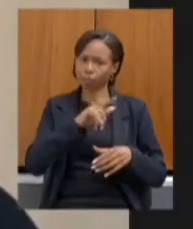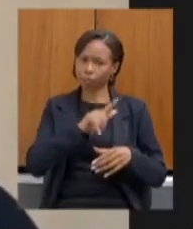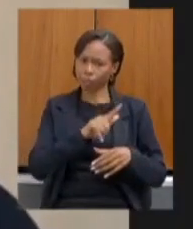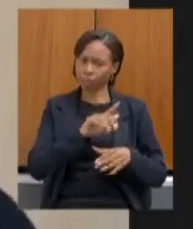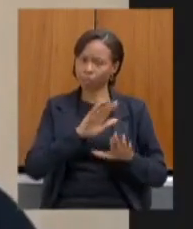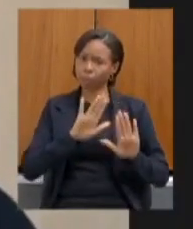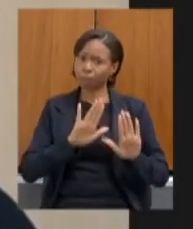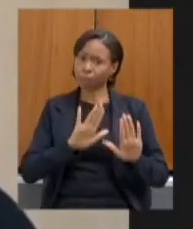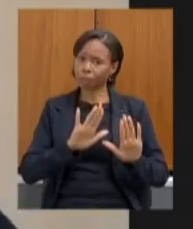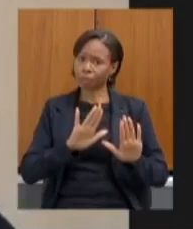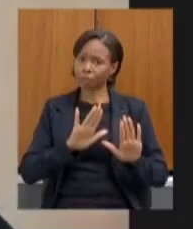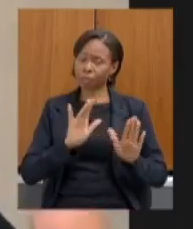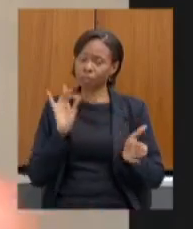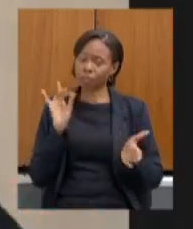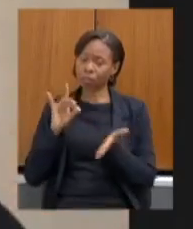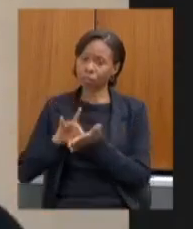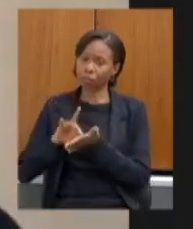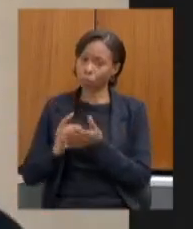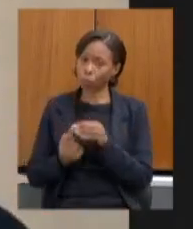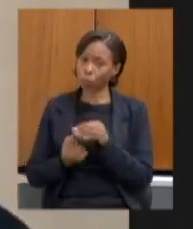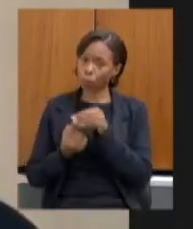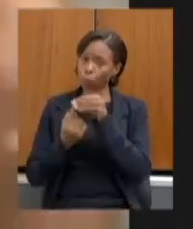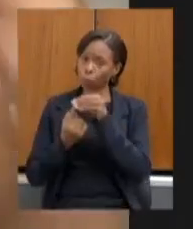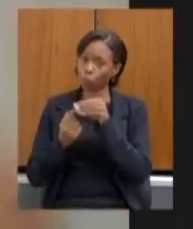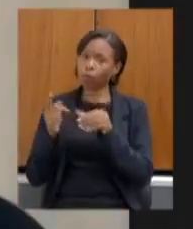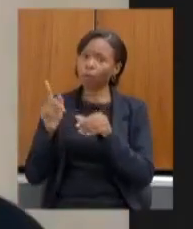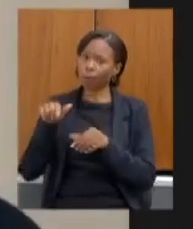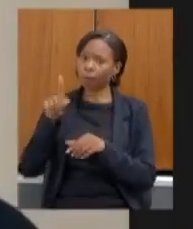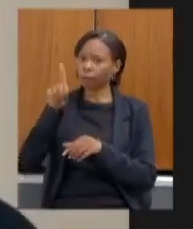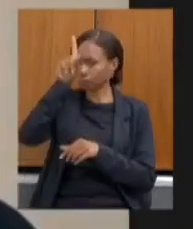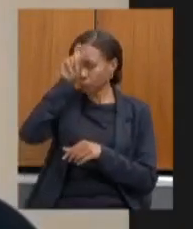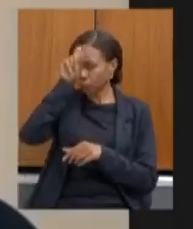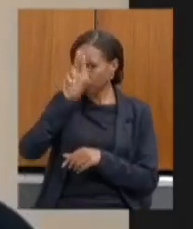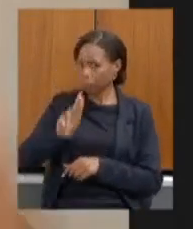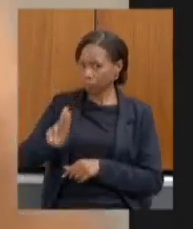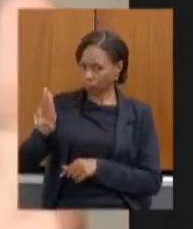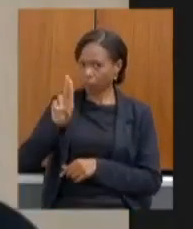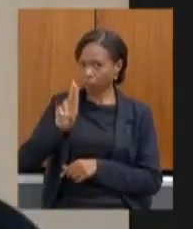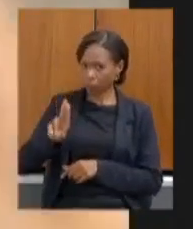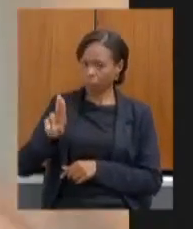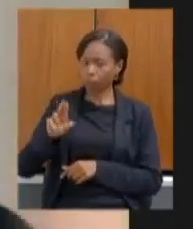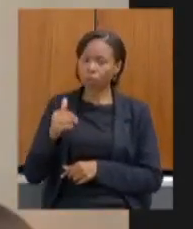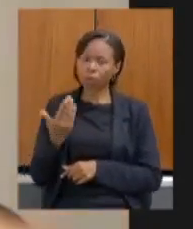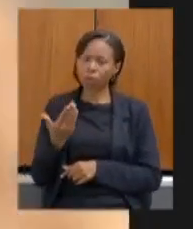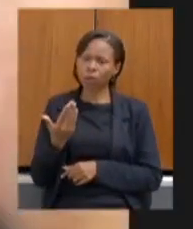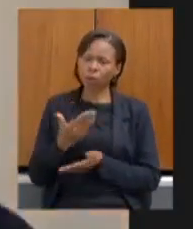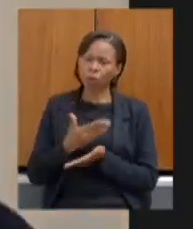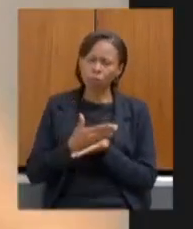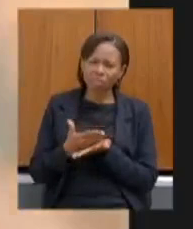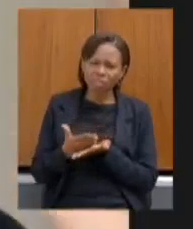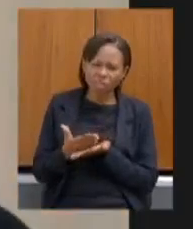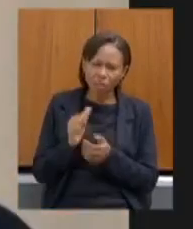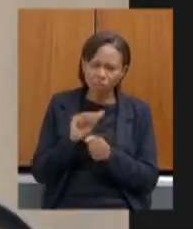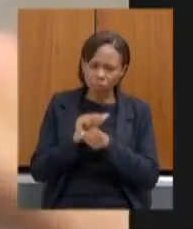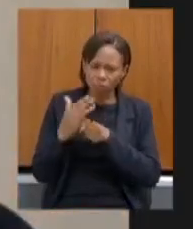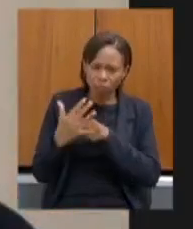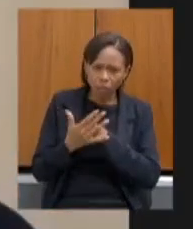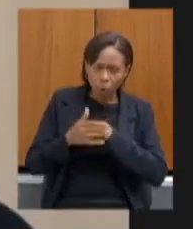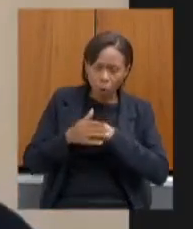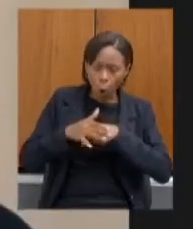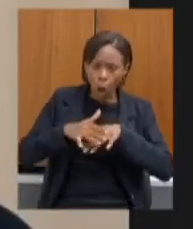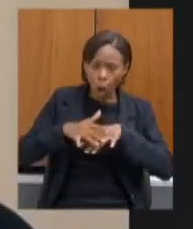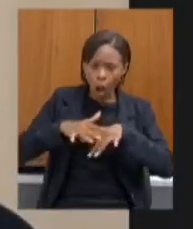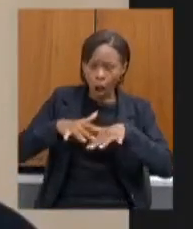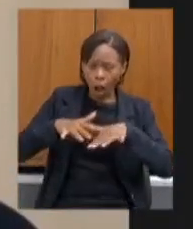universitário. E assim que começou, começaram os casos de aumento da Covid, do coronavírus, das